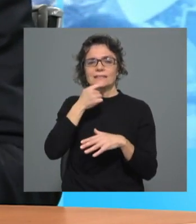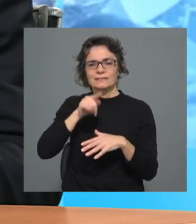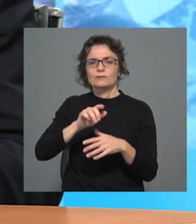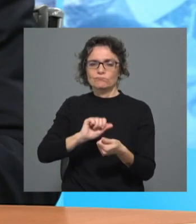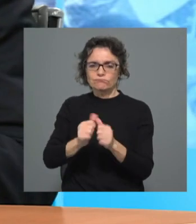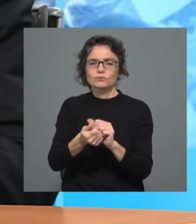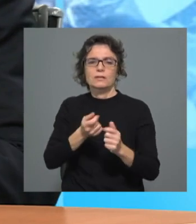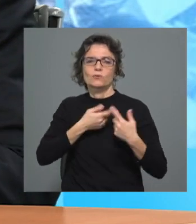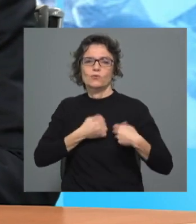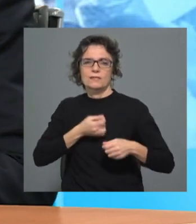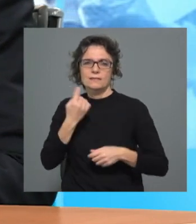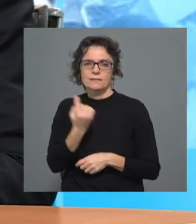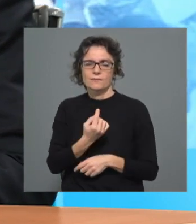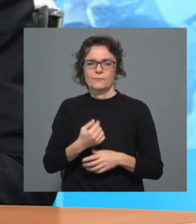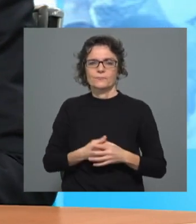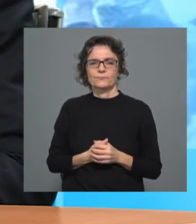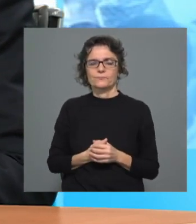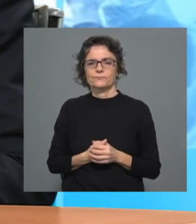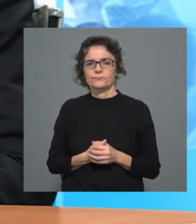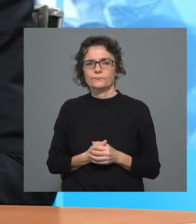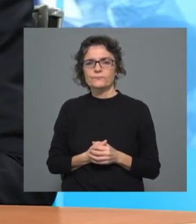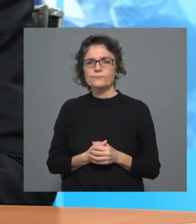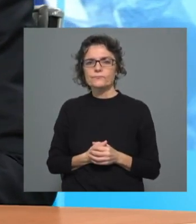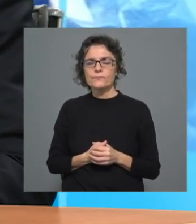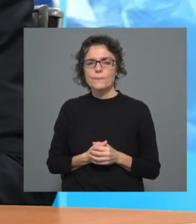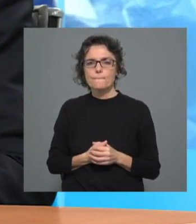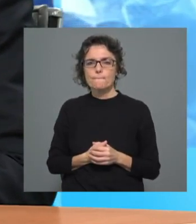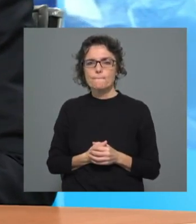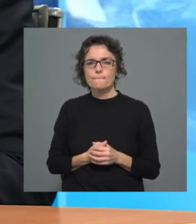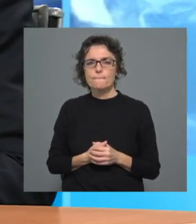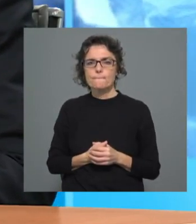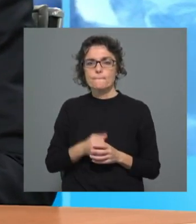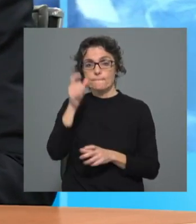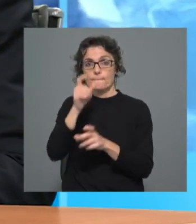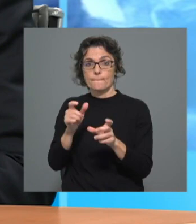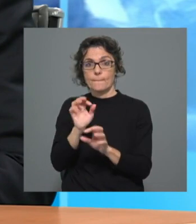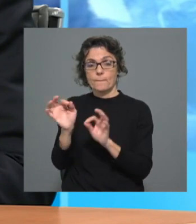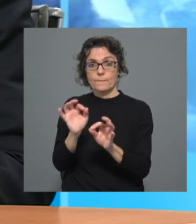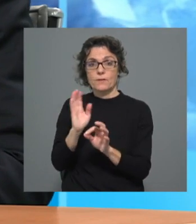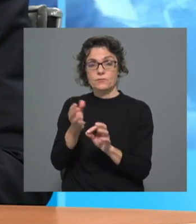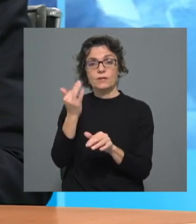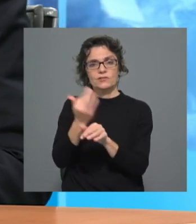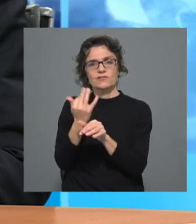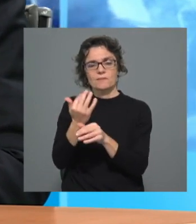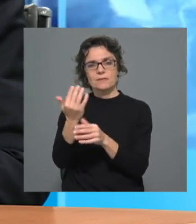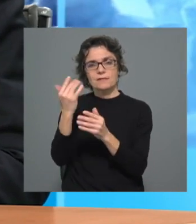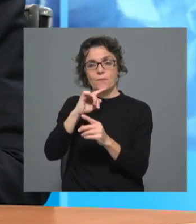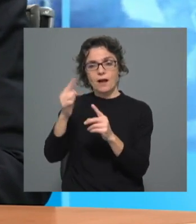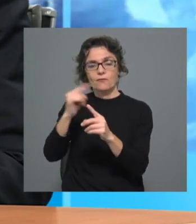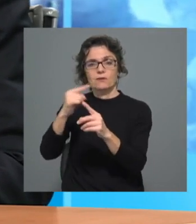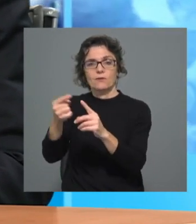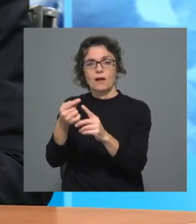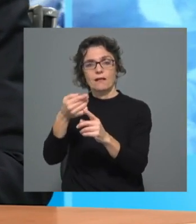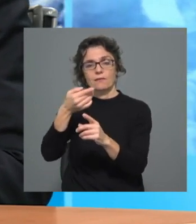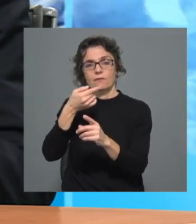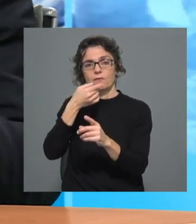de coração. E quem preparou esta celebração, porque todos os anos é pedido